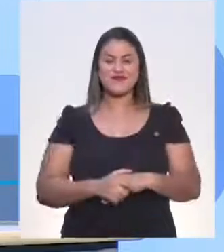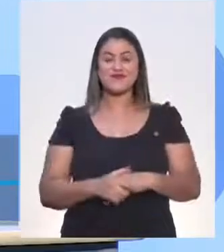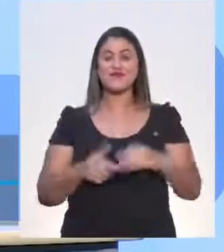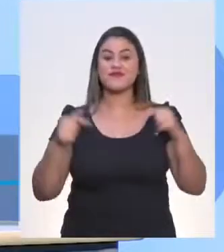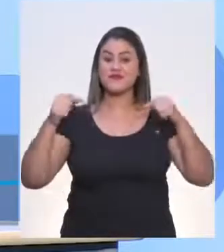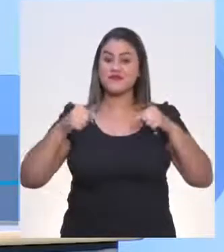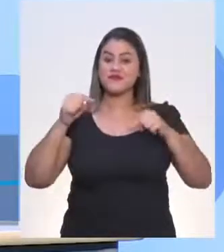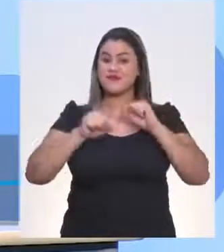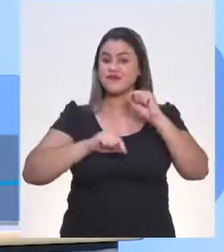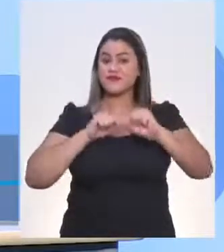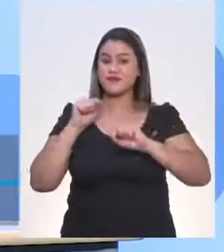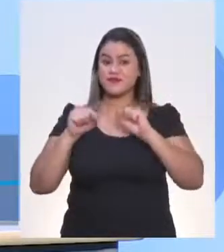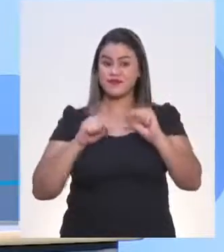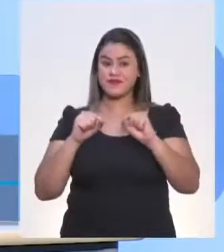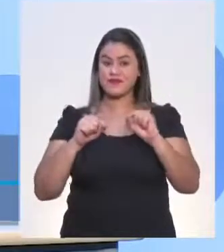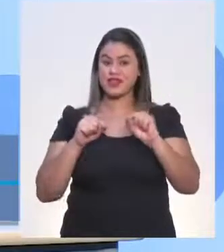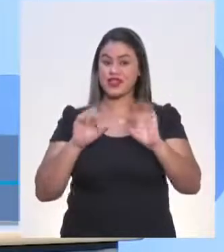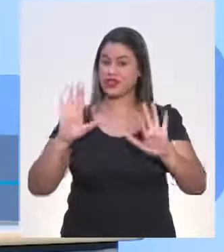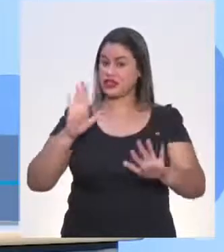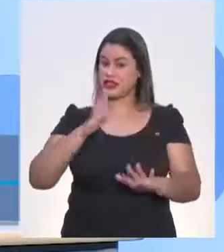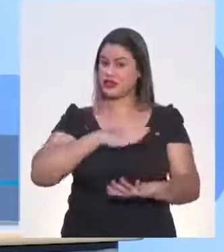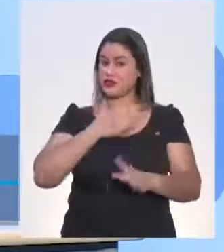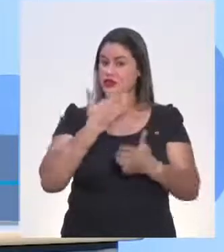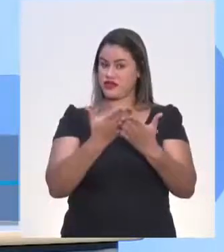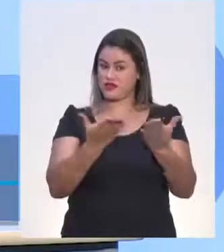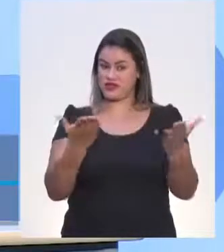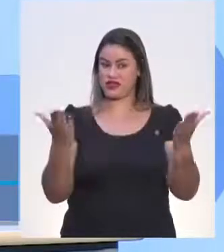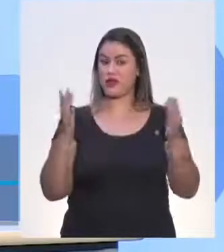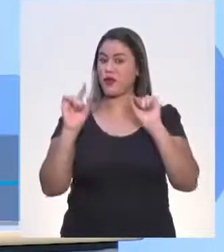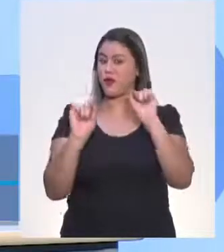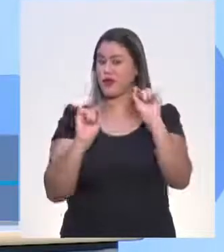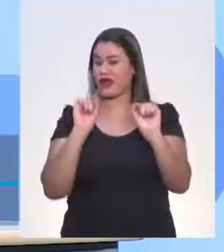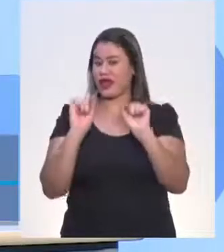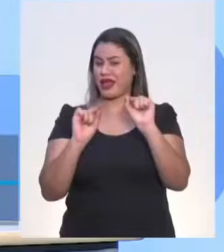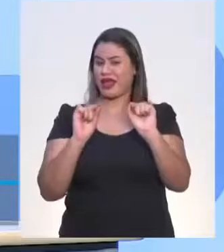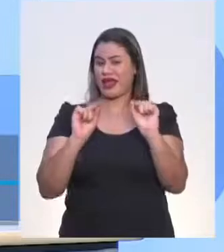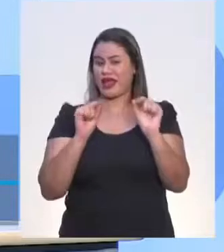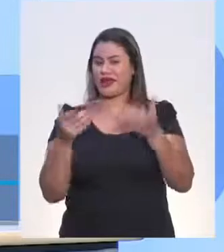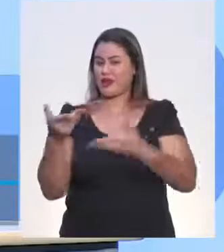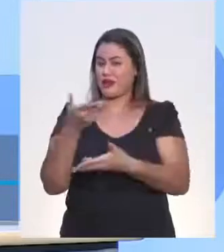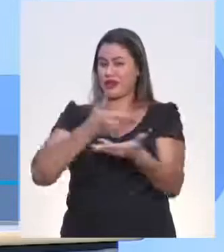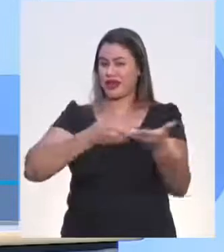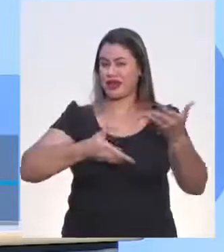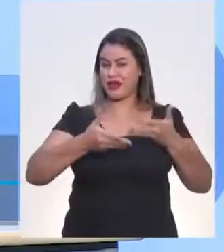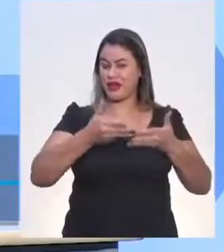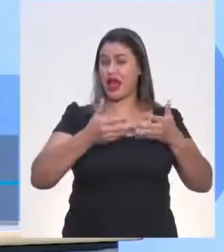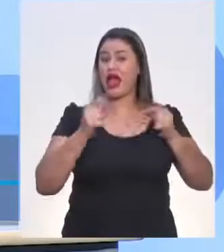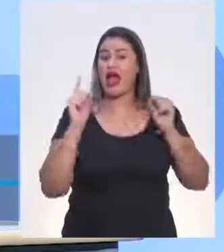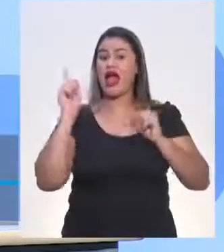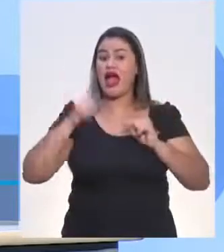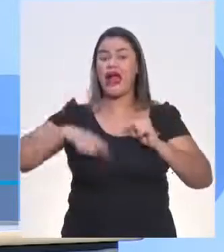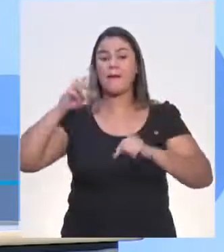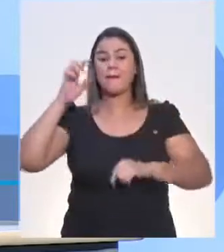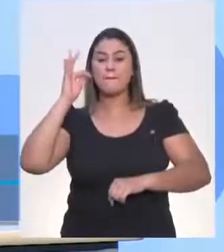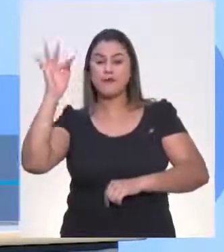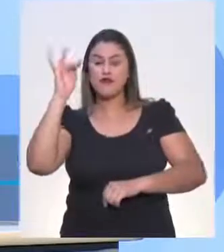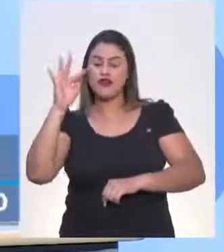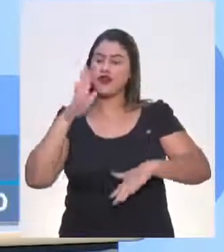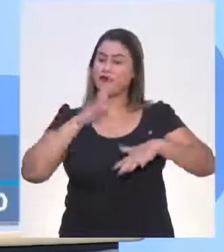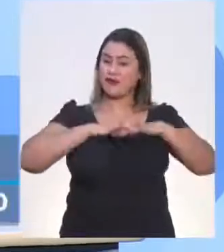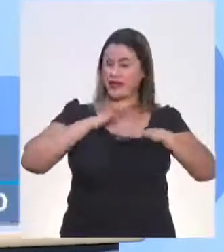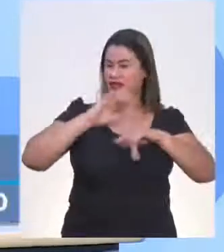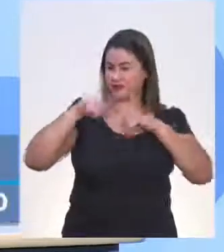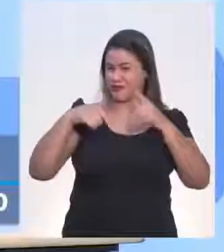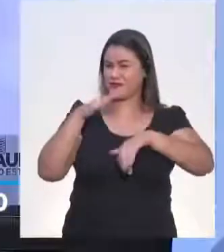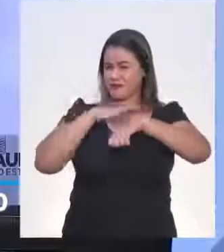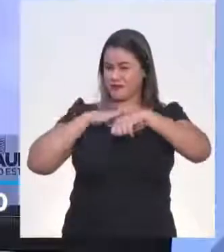A gente vai hoje, acho que surpreender vocês com, assim, o tamanho da relação que existe entre a filosofia e a matemática. A gente já